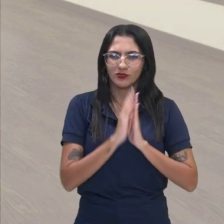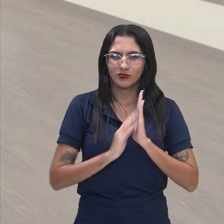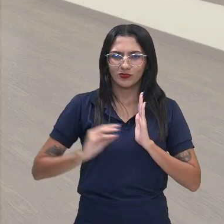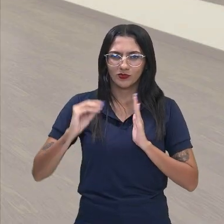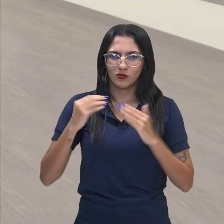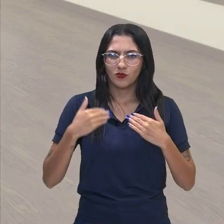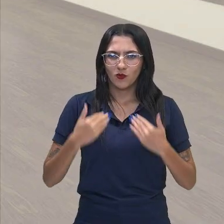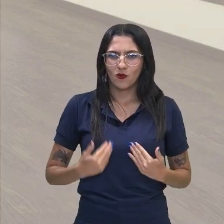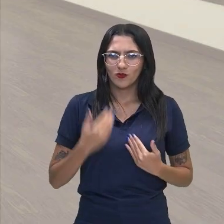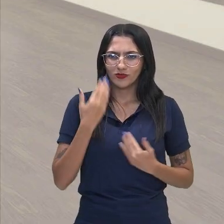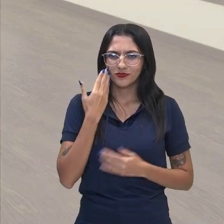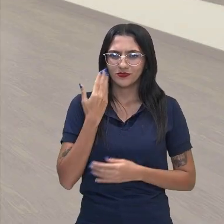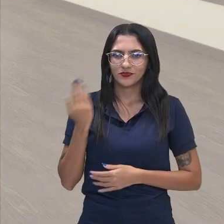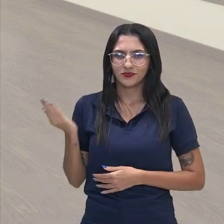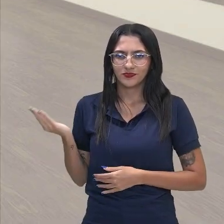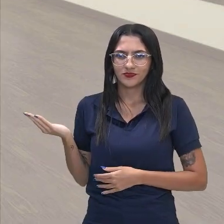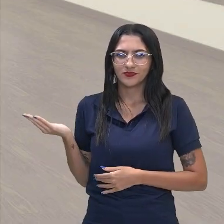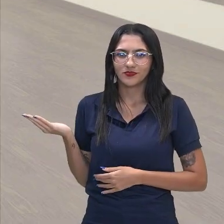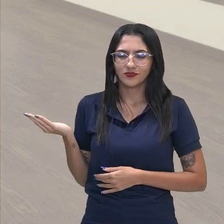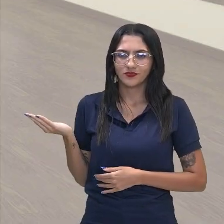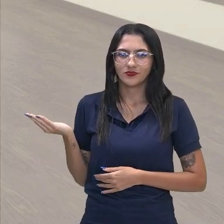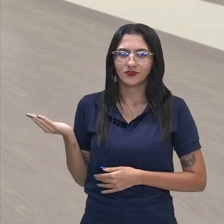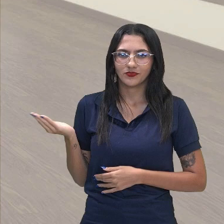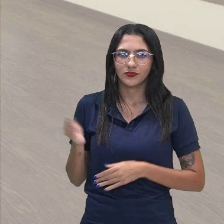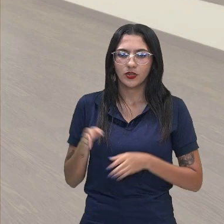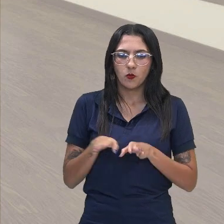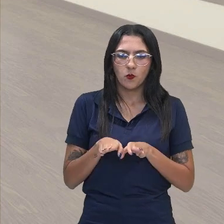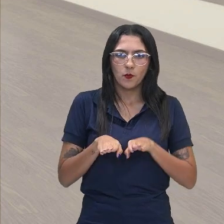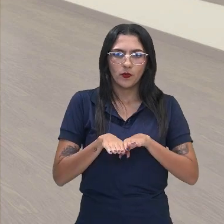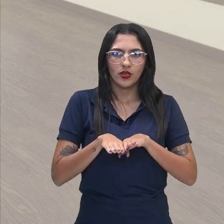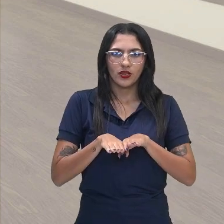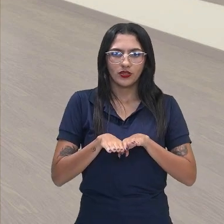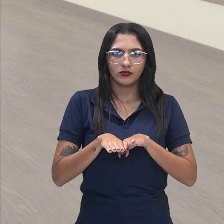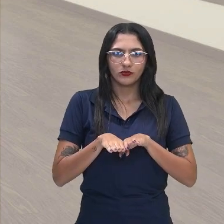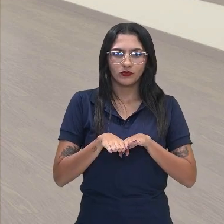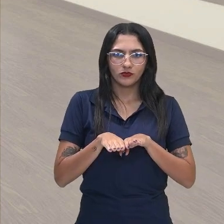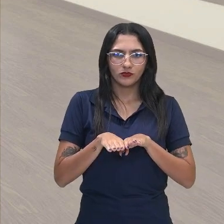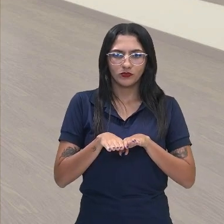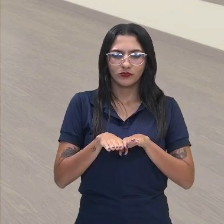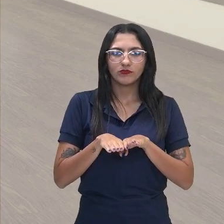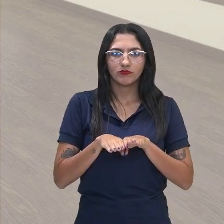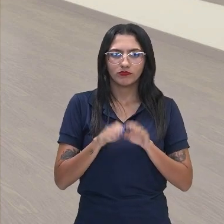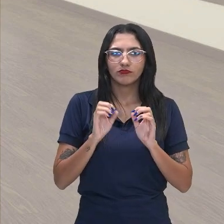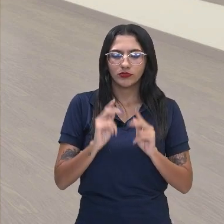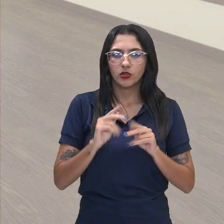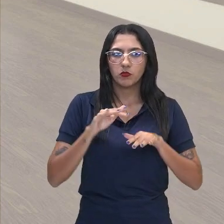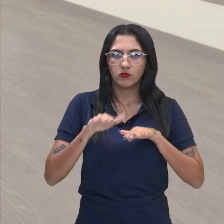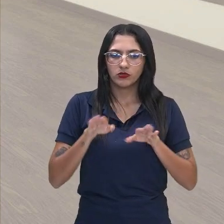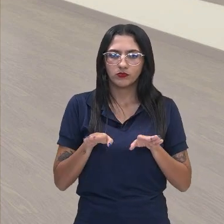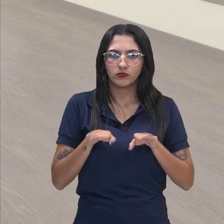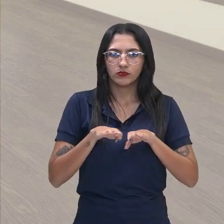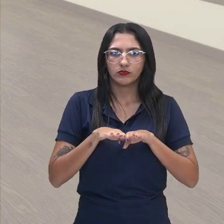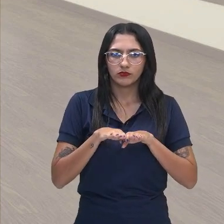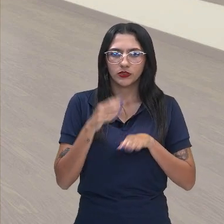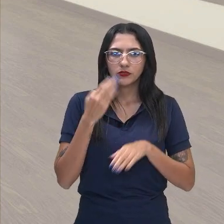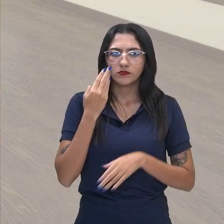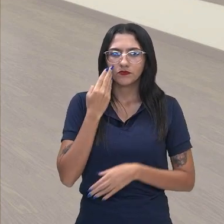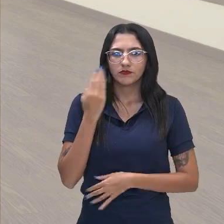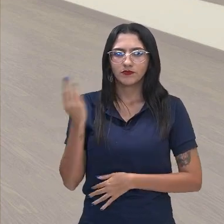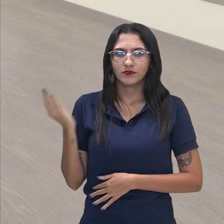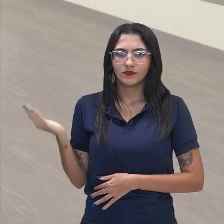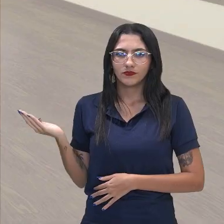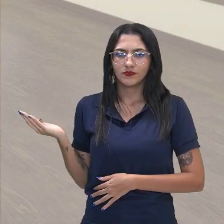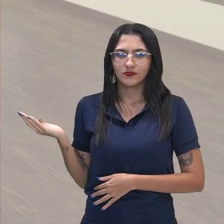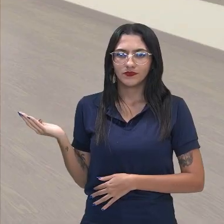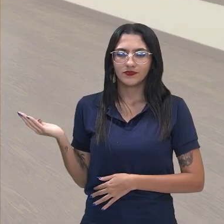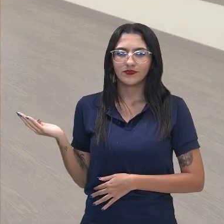comecei ainda agora com os meus pés juntos. Ele está em sexta posição. E eu vou abrir para